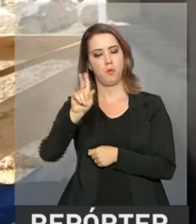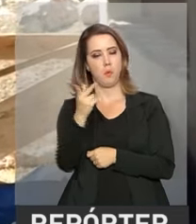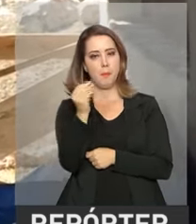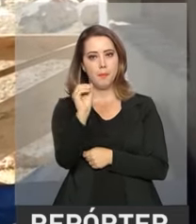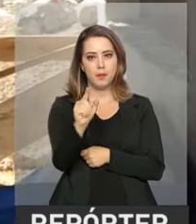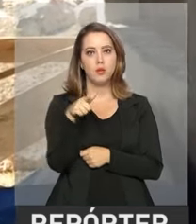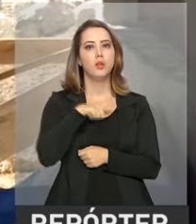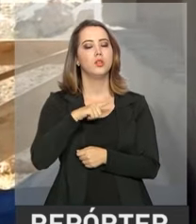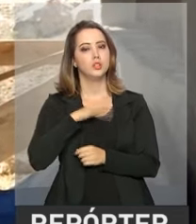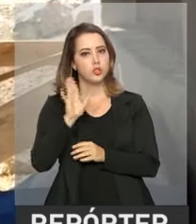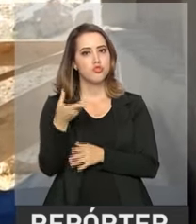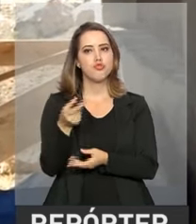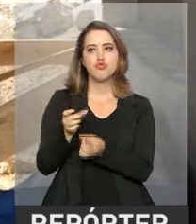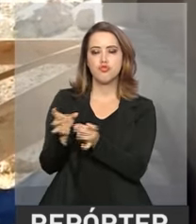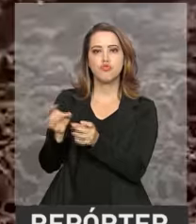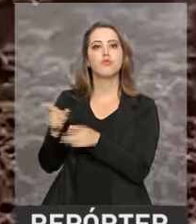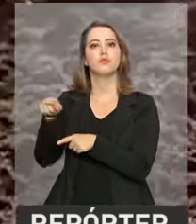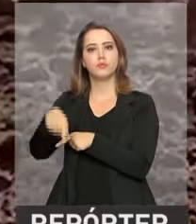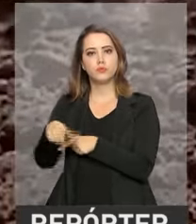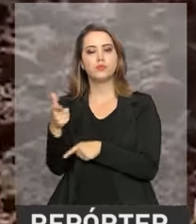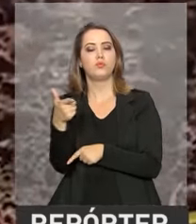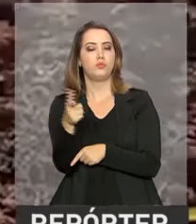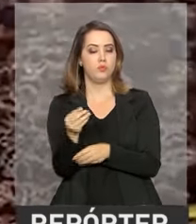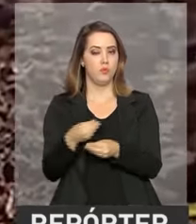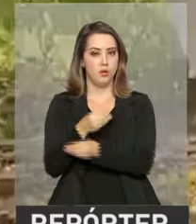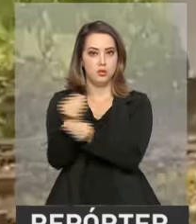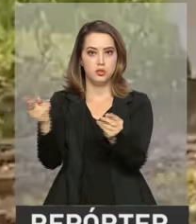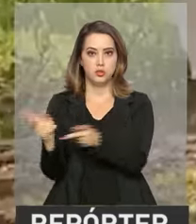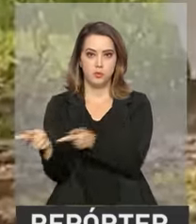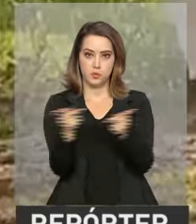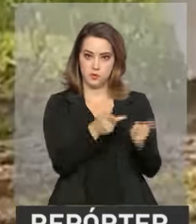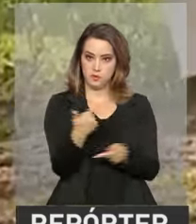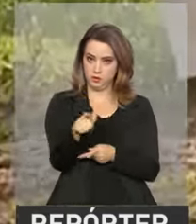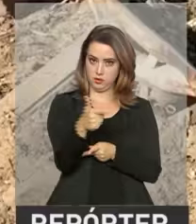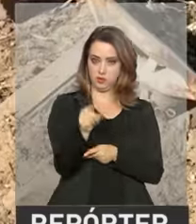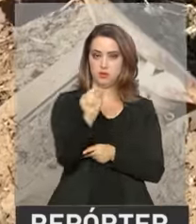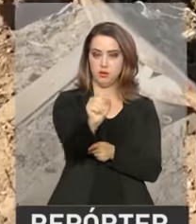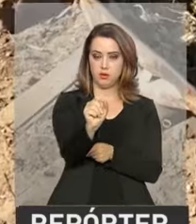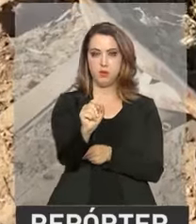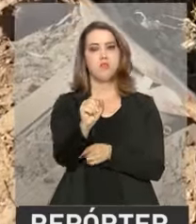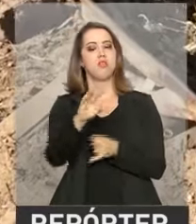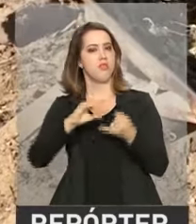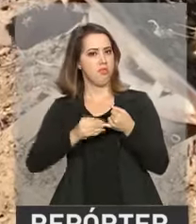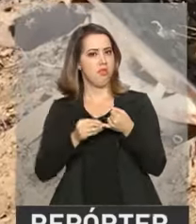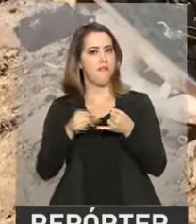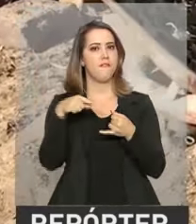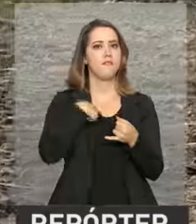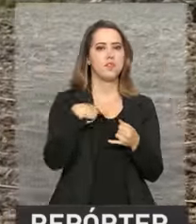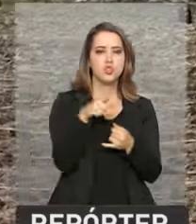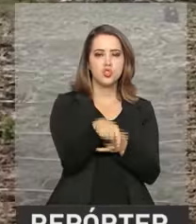acudir a fome dos vizinhos que não tinha. A gente planta feijão de corda também, tem coentro, pimentão.